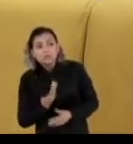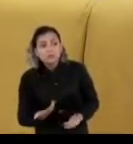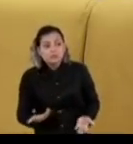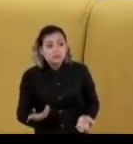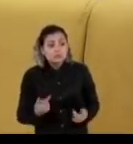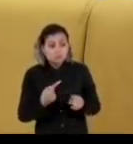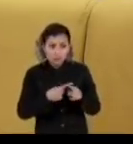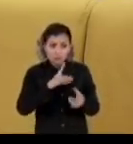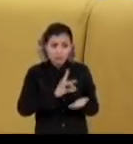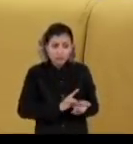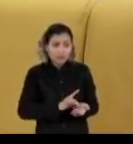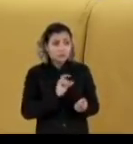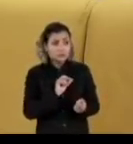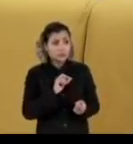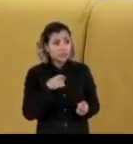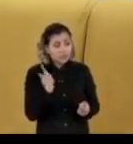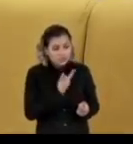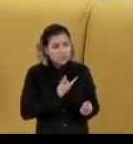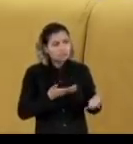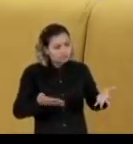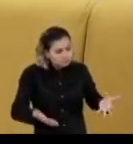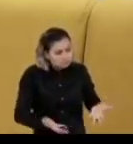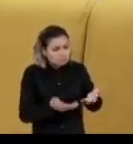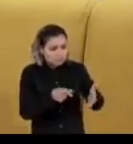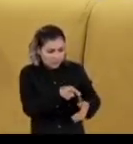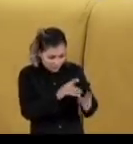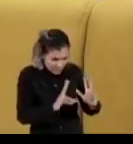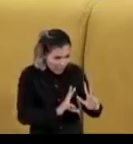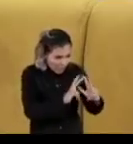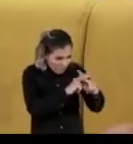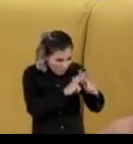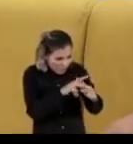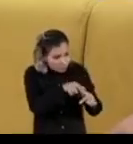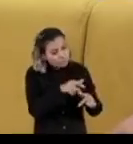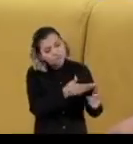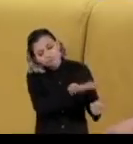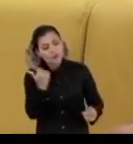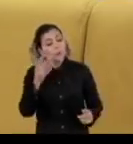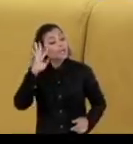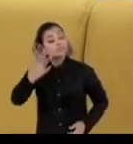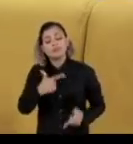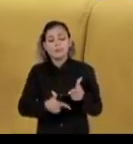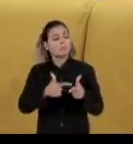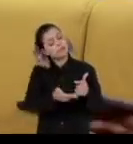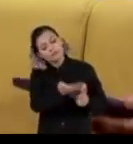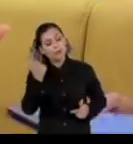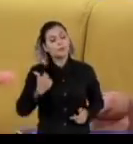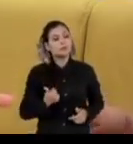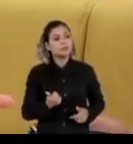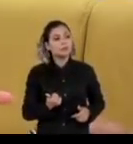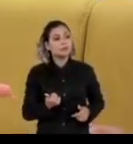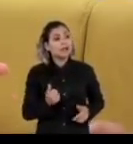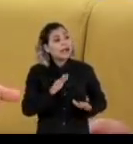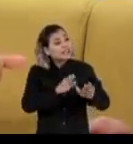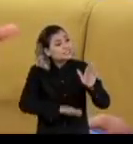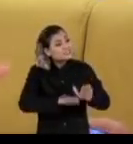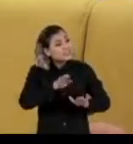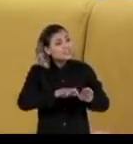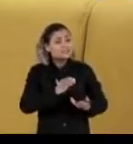gasta tempo dizendo para o menino, se você brigou aqui, vamos lá, vamos resolver esse problema aqui.